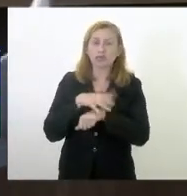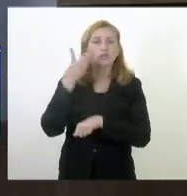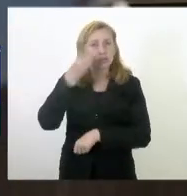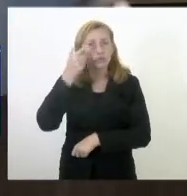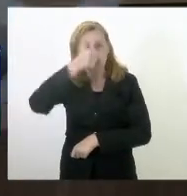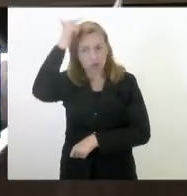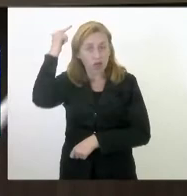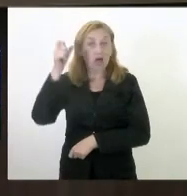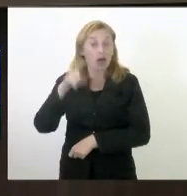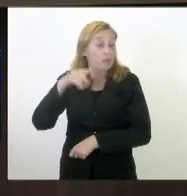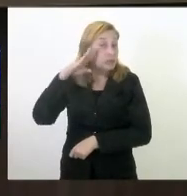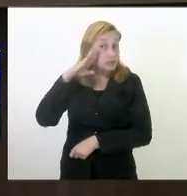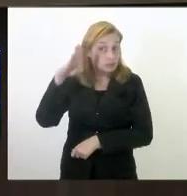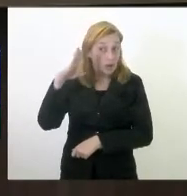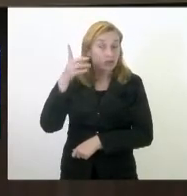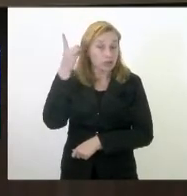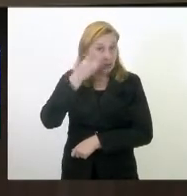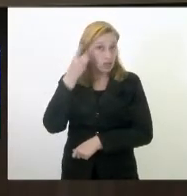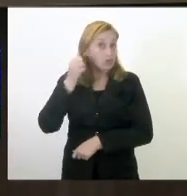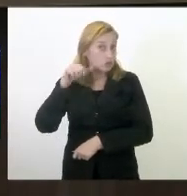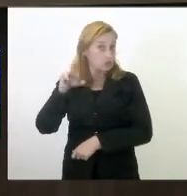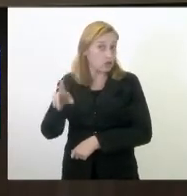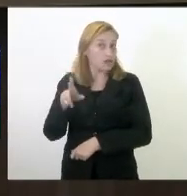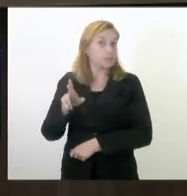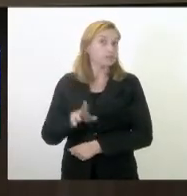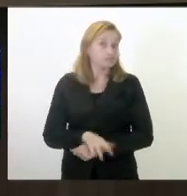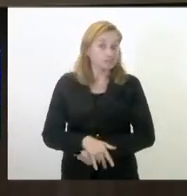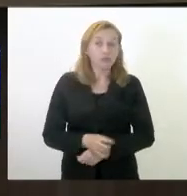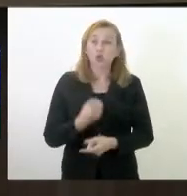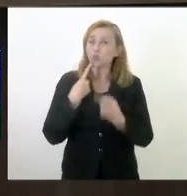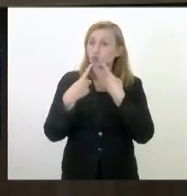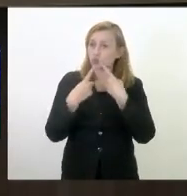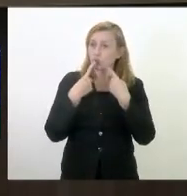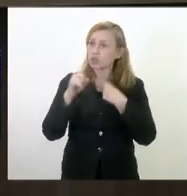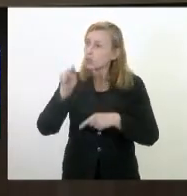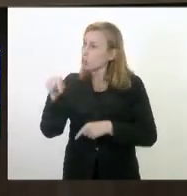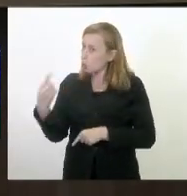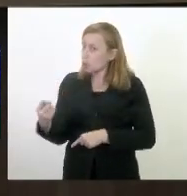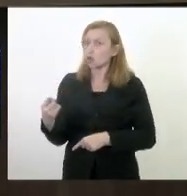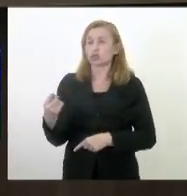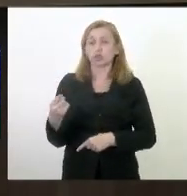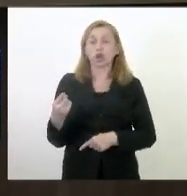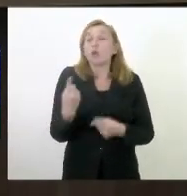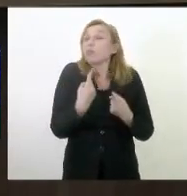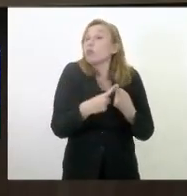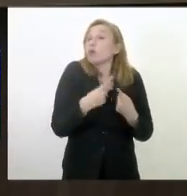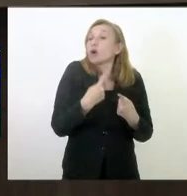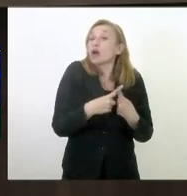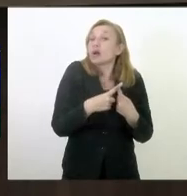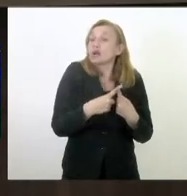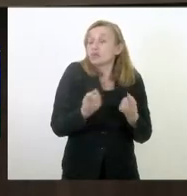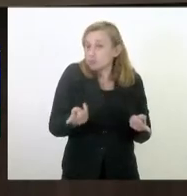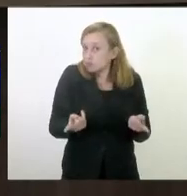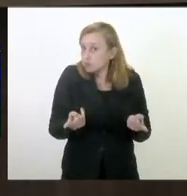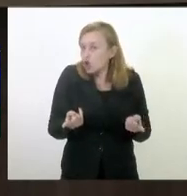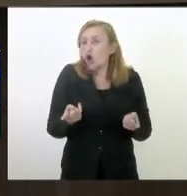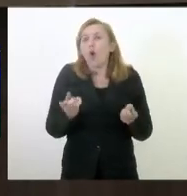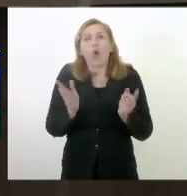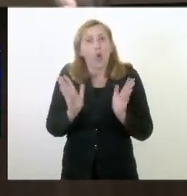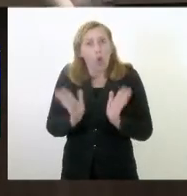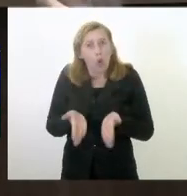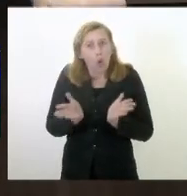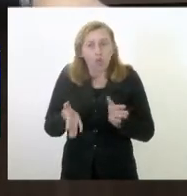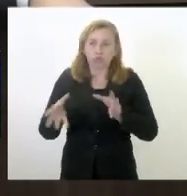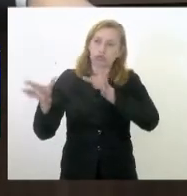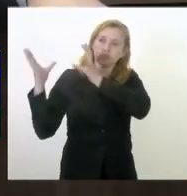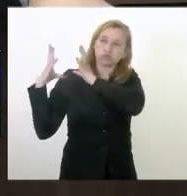Paulo. É fundamental, deputado Rosenberg, um debate depois, porque se hoje a cesta